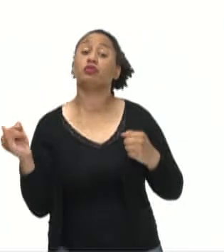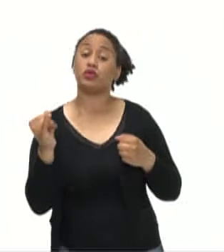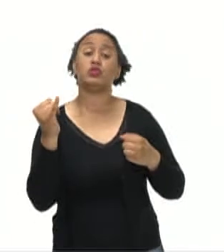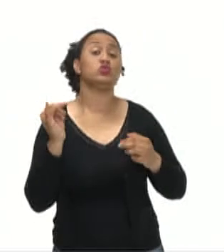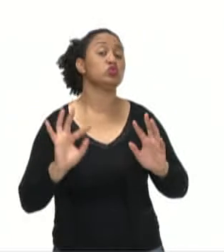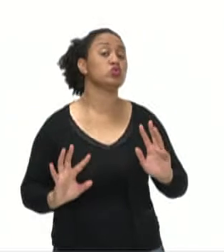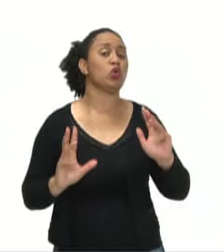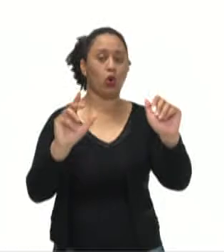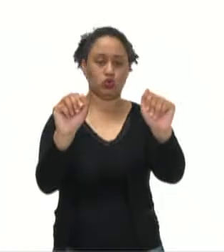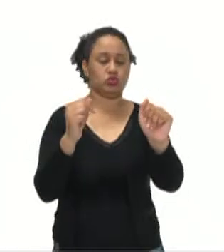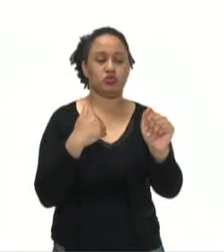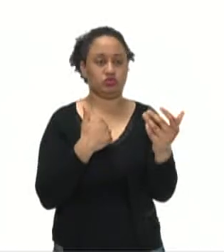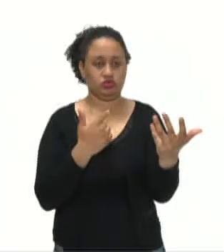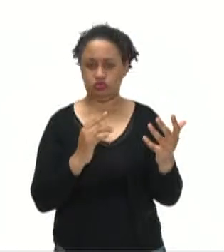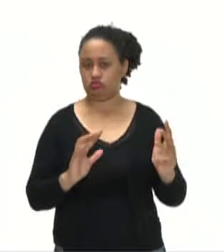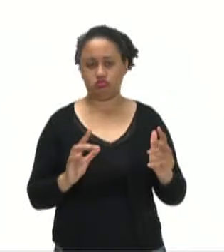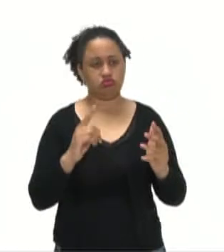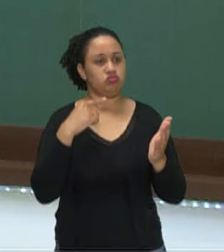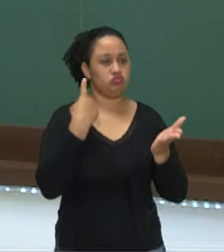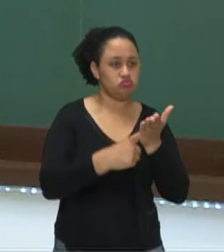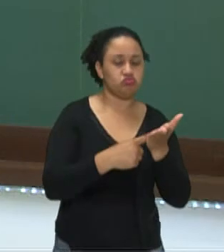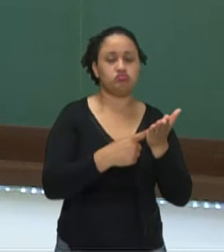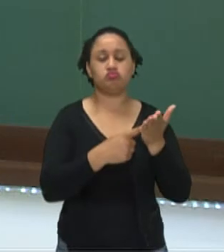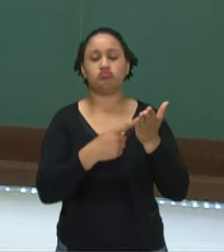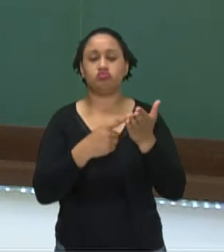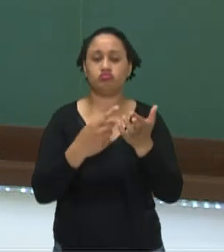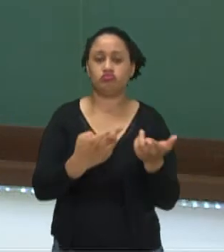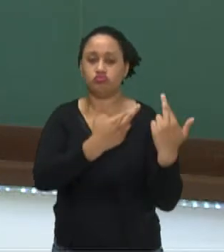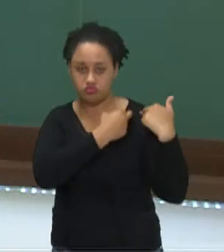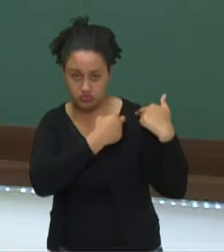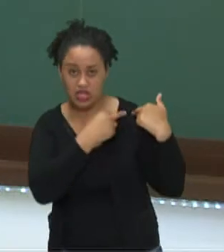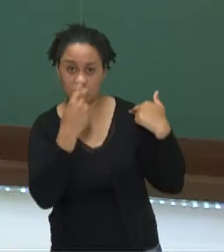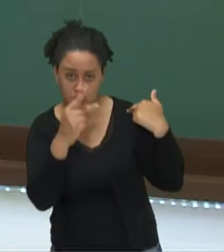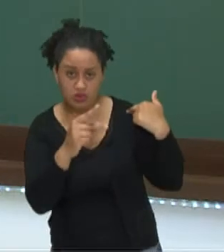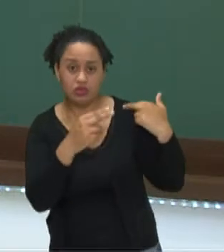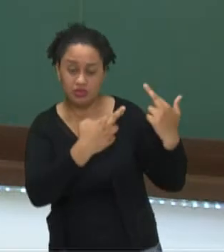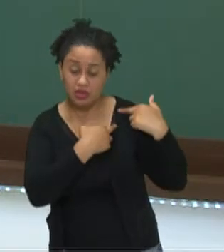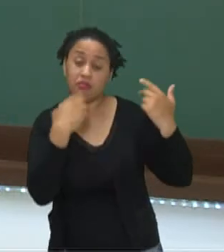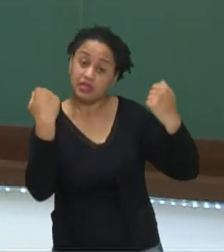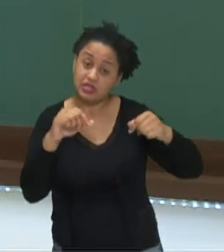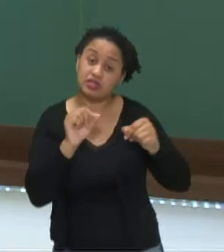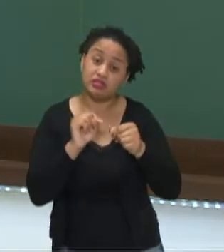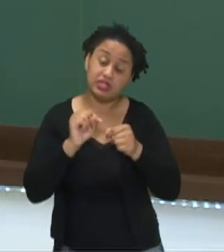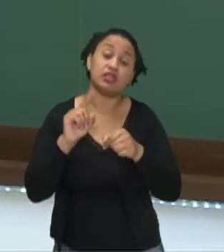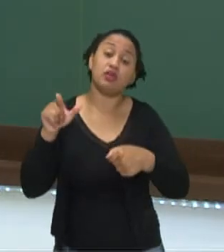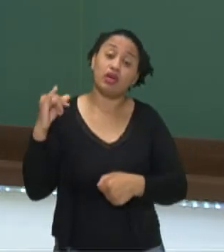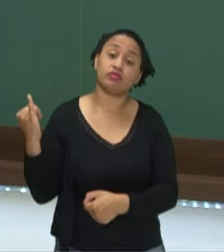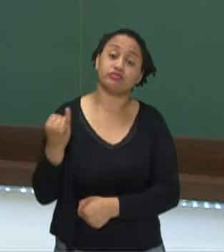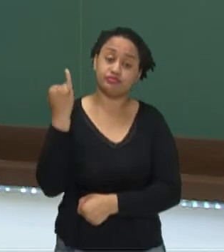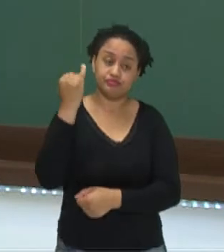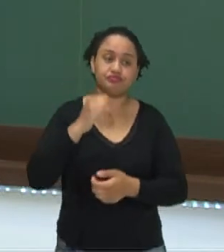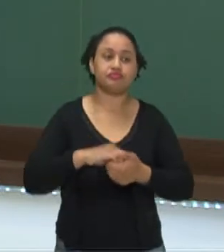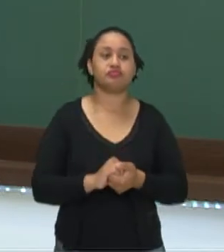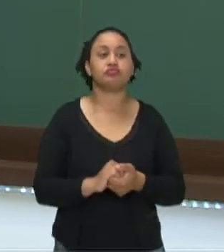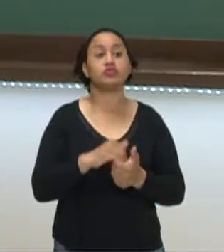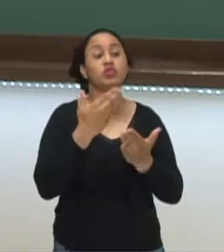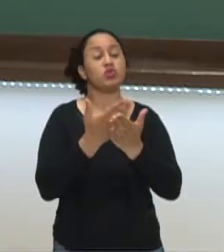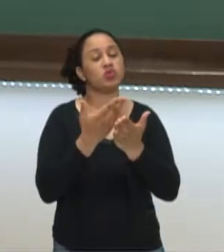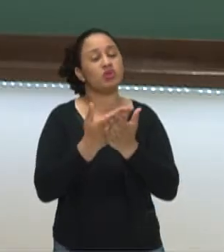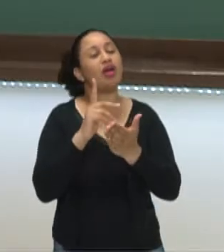importantes. Não existe dúvida. Todos. É sua responsabilidade, deve ser feito. É importante. Estudar